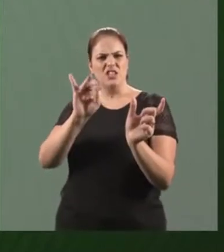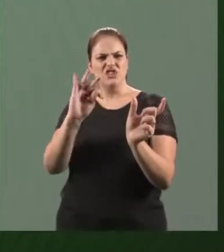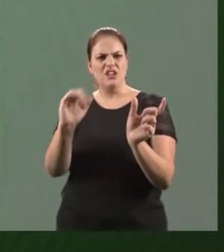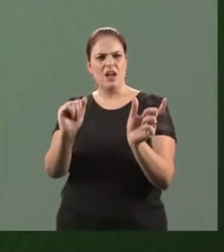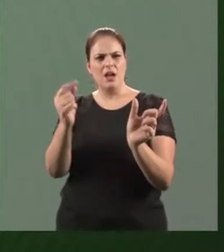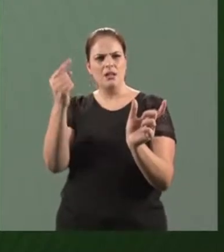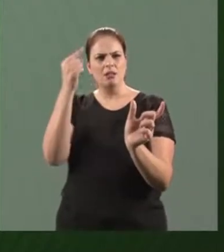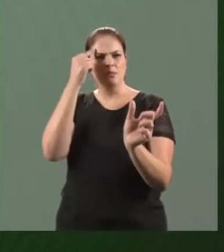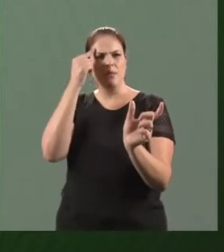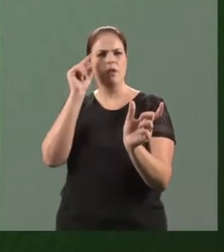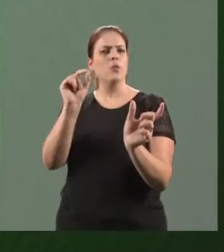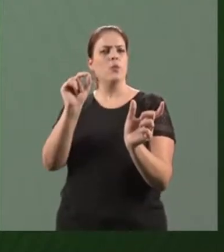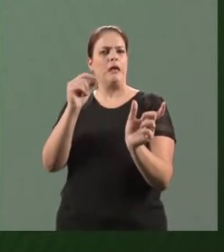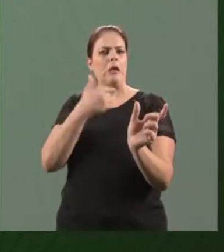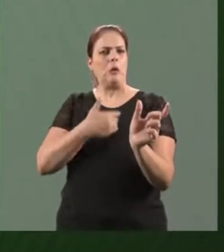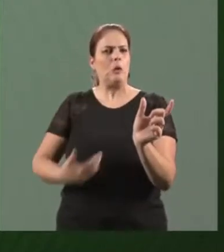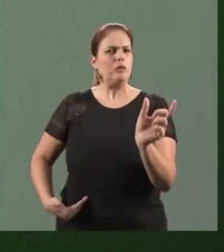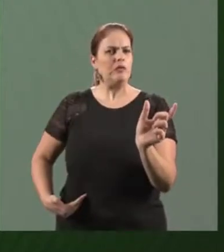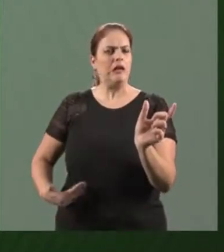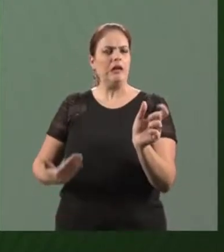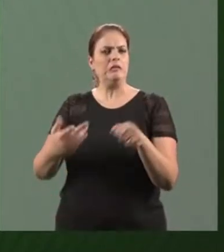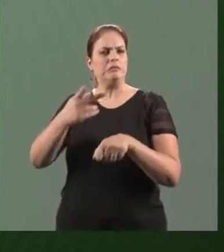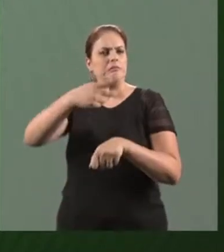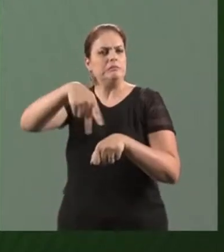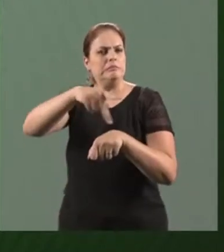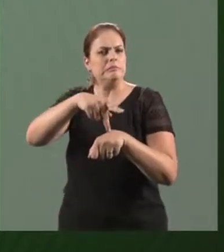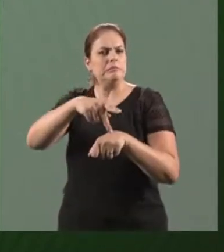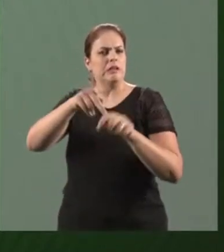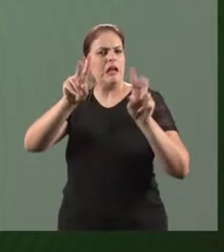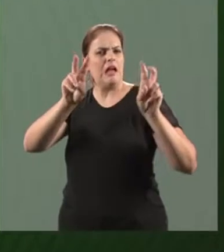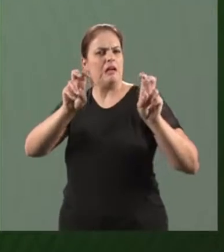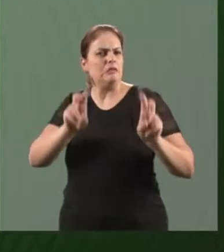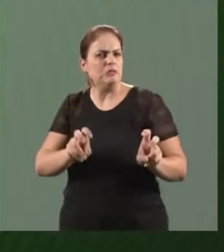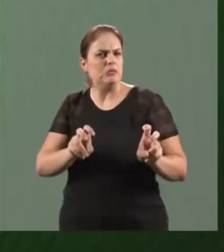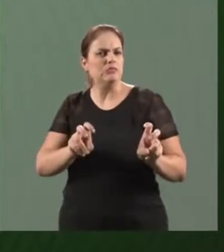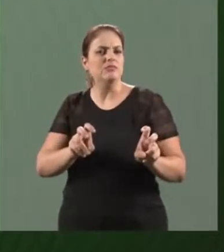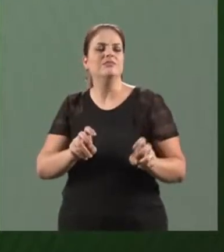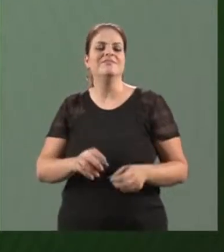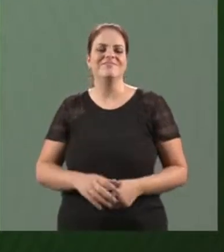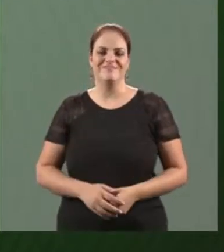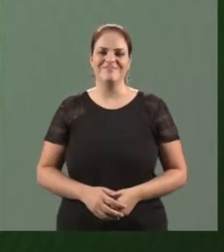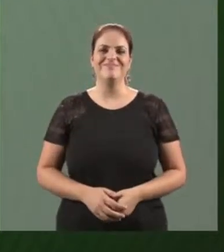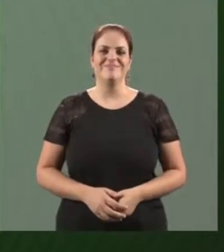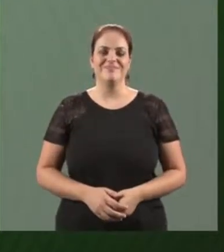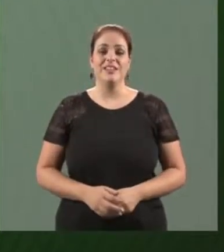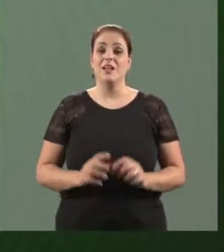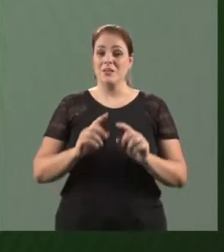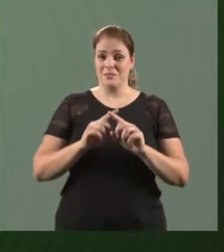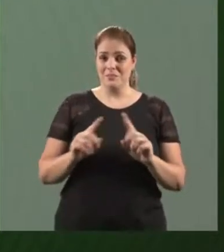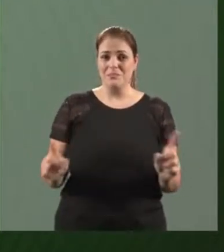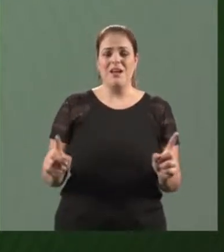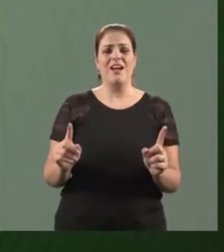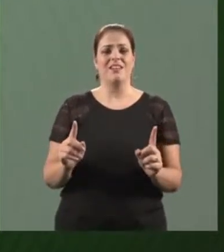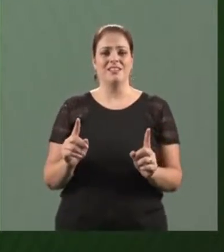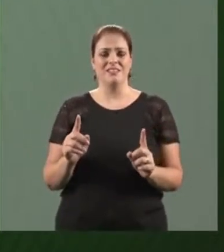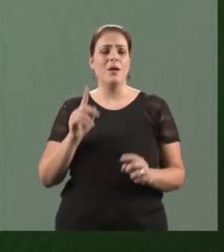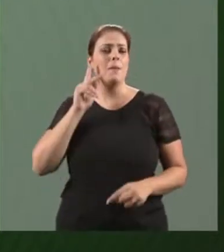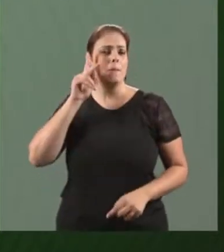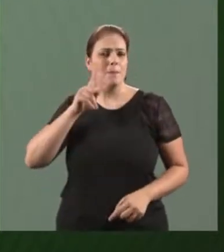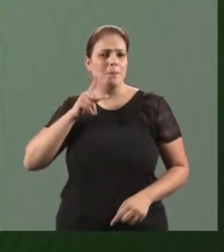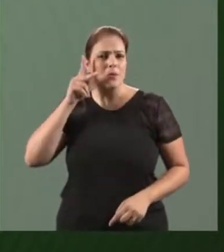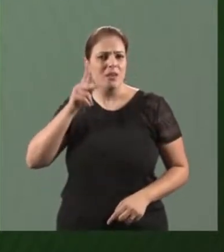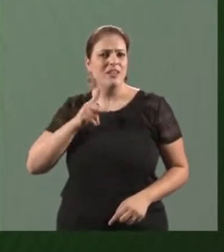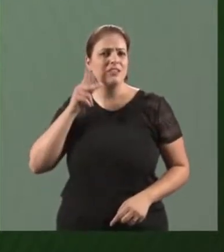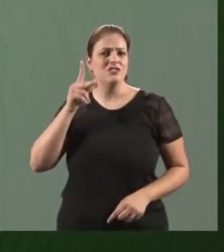quase que imediatamente no Estado ou em assuntos relacionados ao Estado. Podemos dizer, de uma forma geral, que a